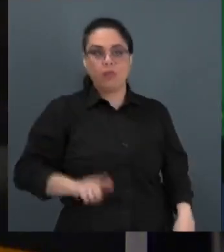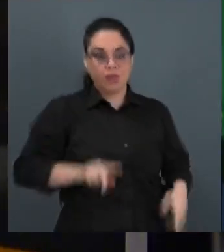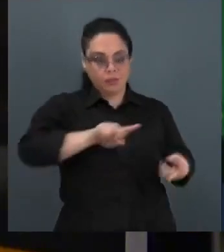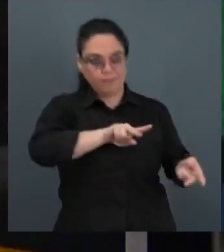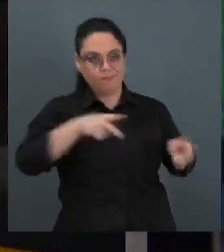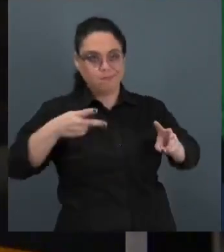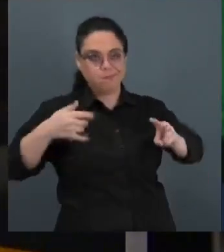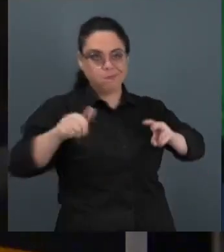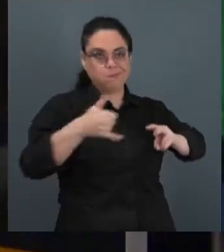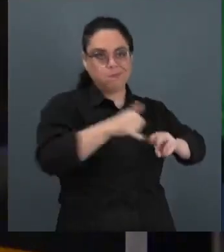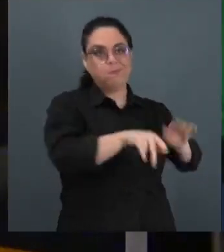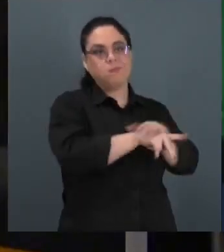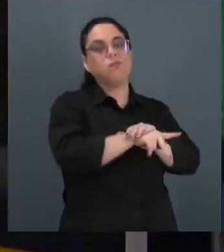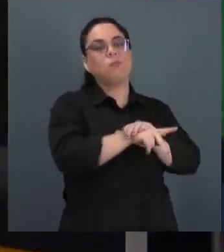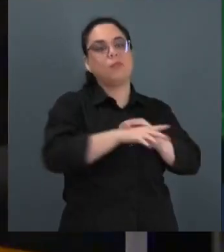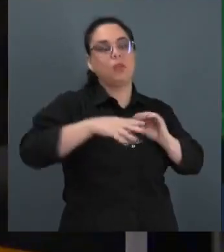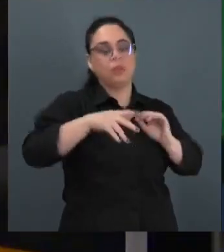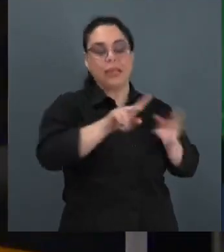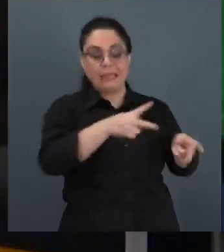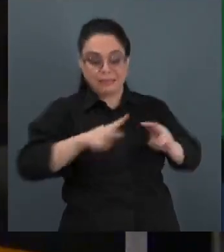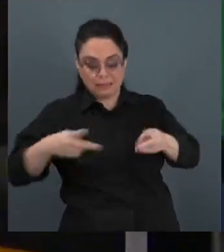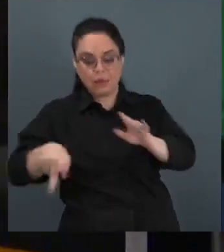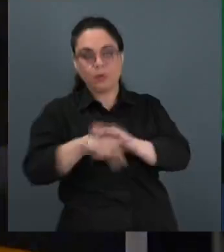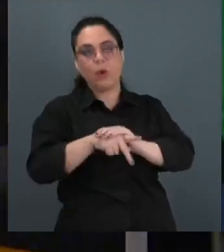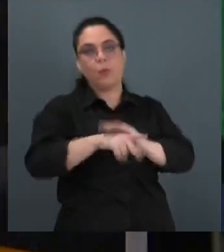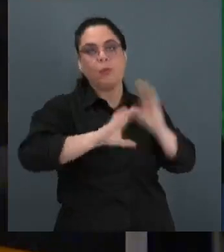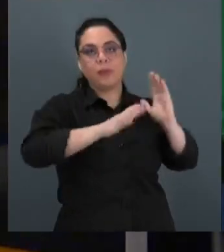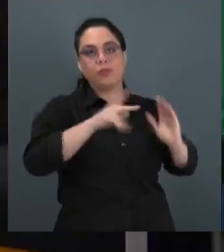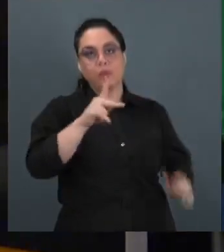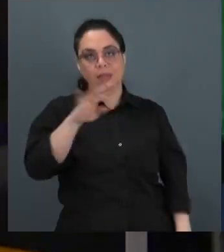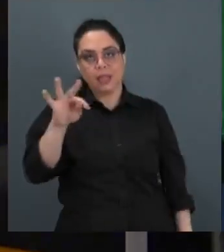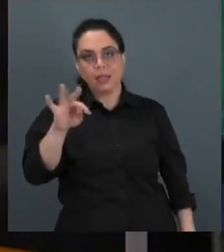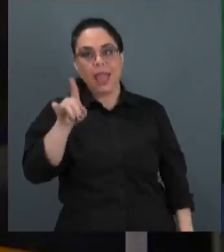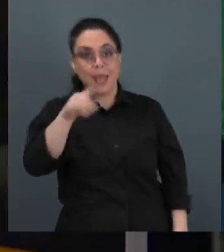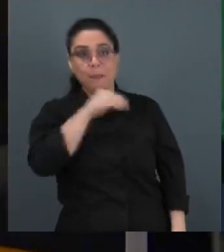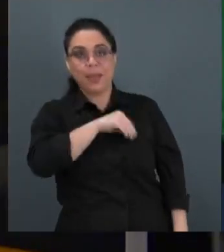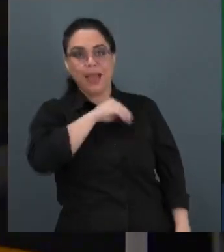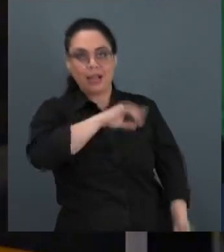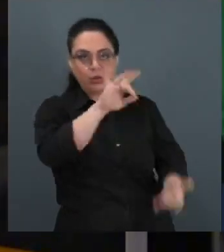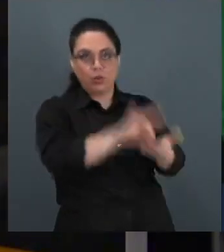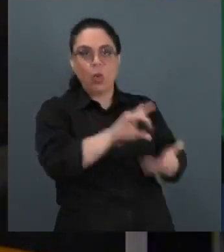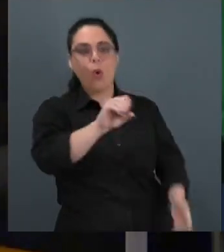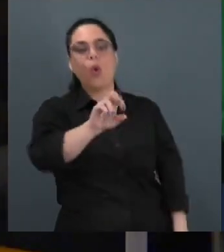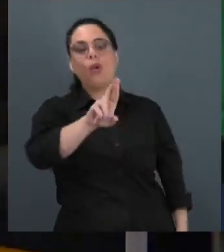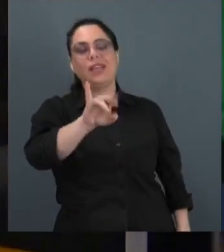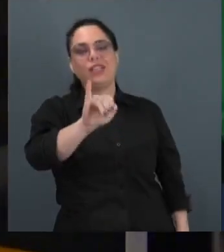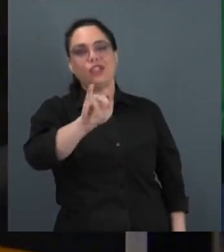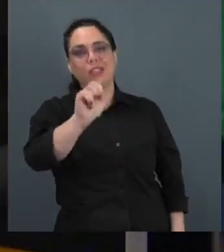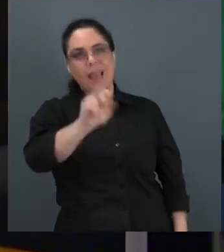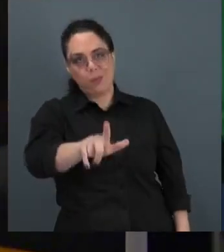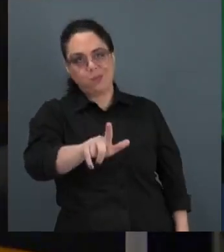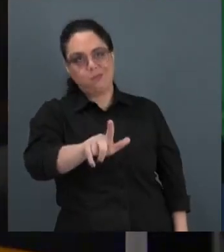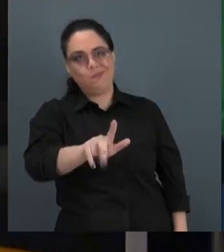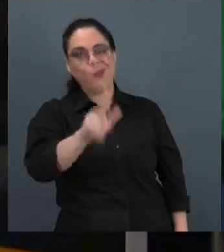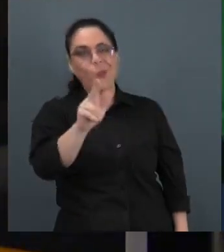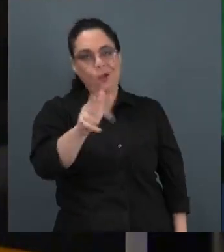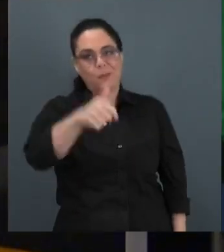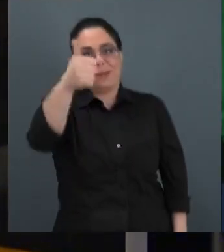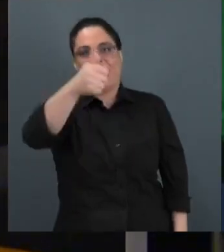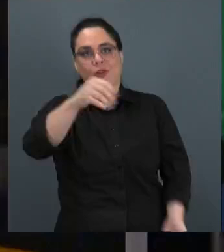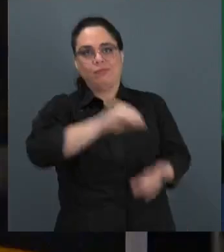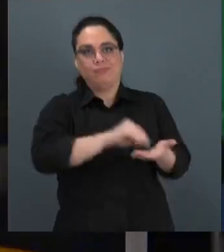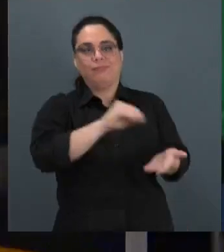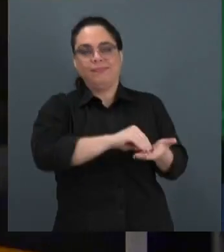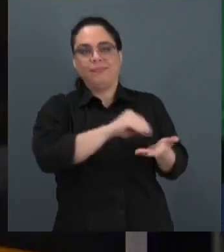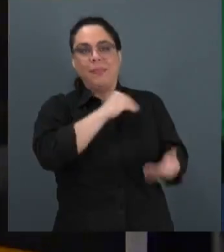transição do PT. E este pecado original nos levou para uma espécie de armadilha